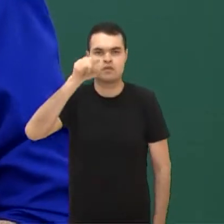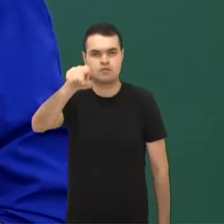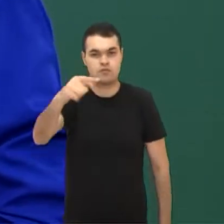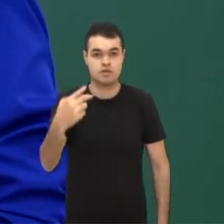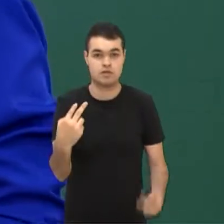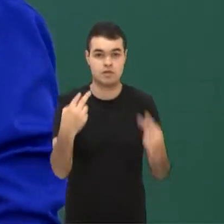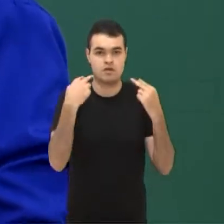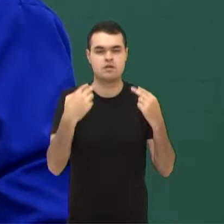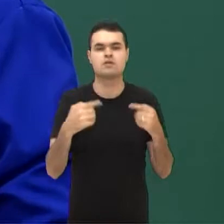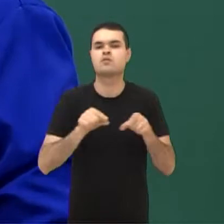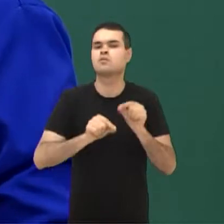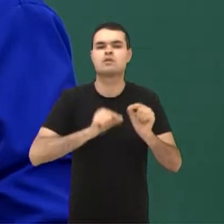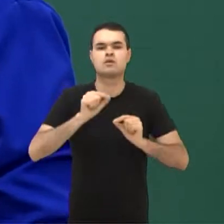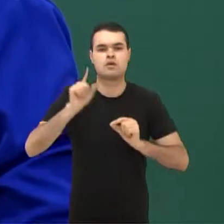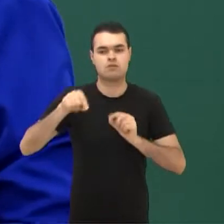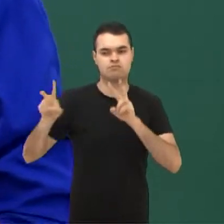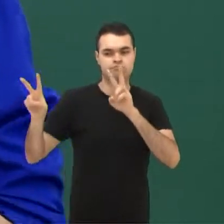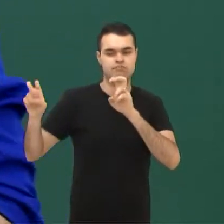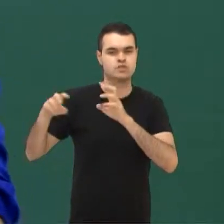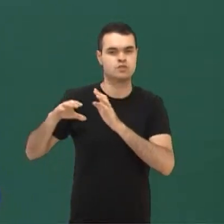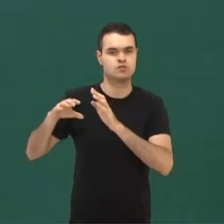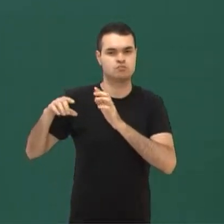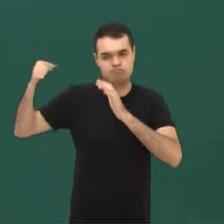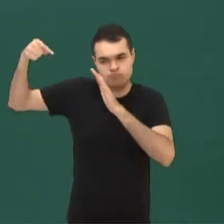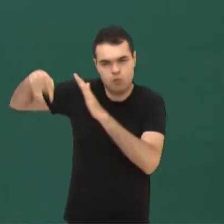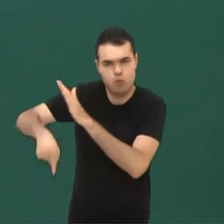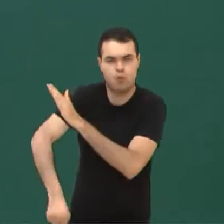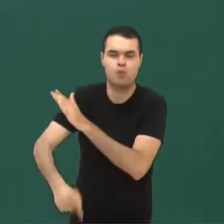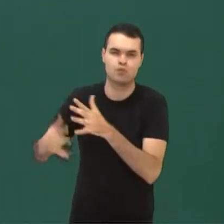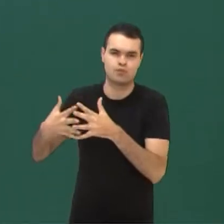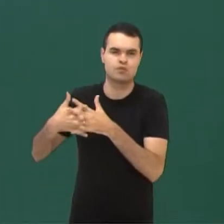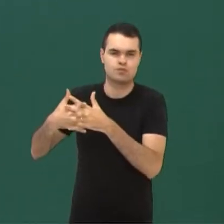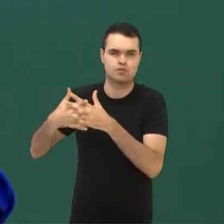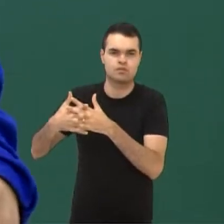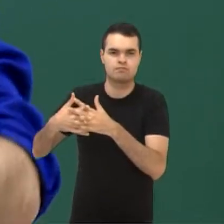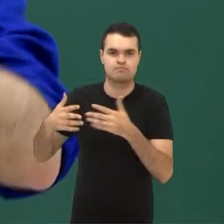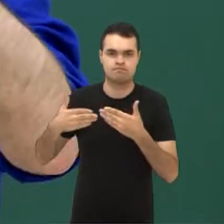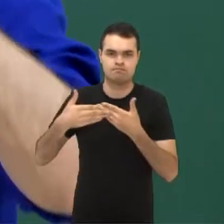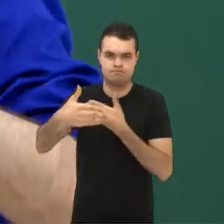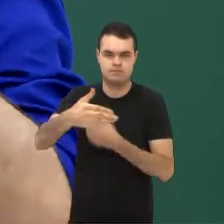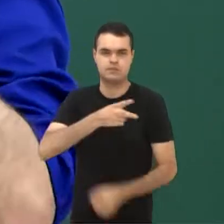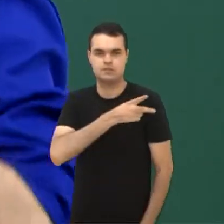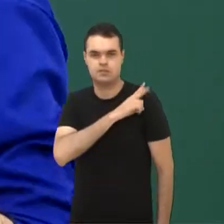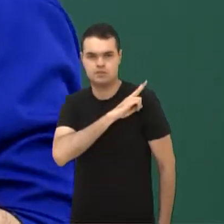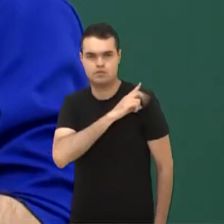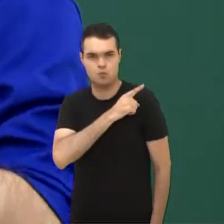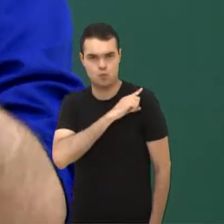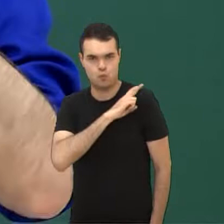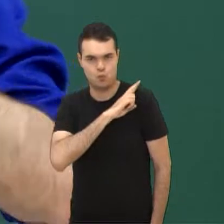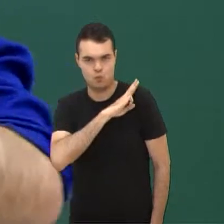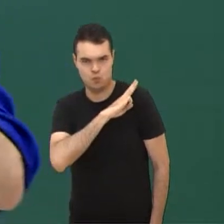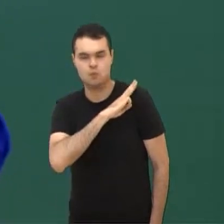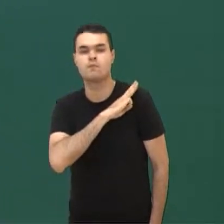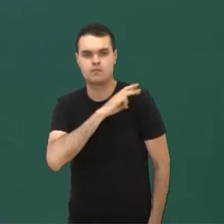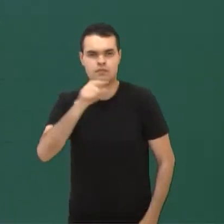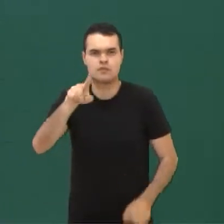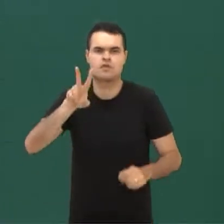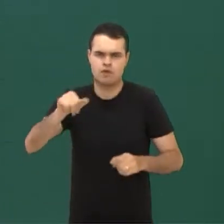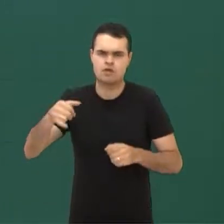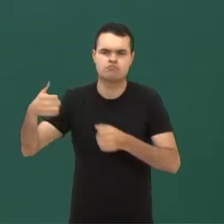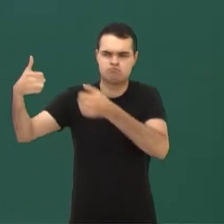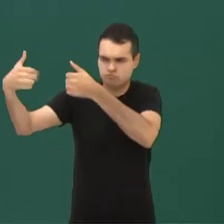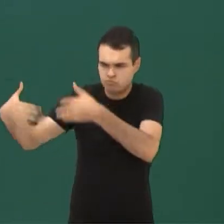Robson, que esse é um tema bastante complexo, né? Ao decorrer aí do ensino médio, vocês vão voltar nesse tema outras vezes em